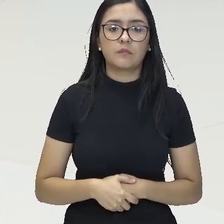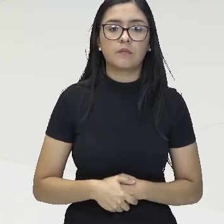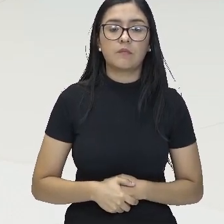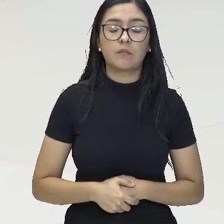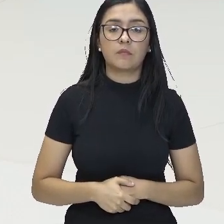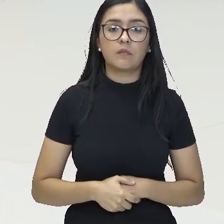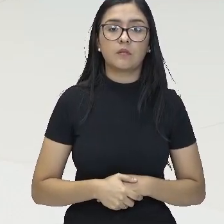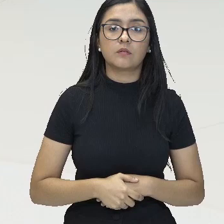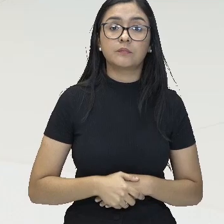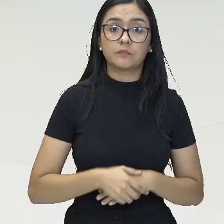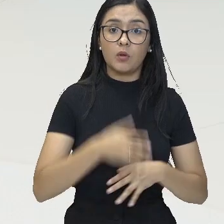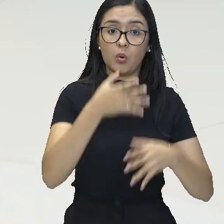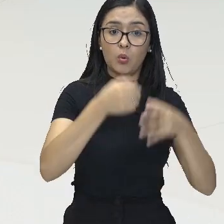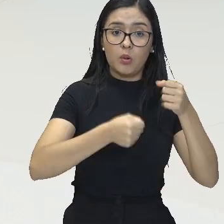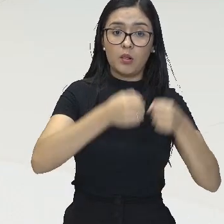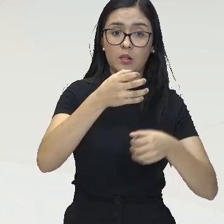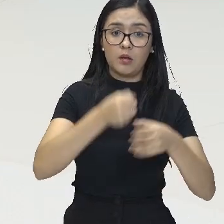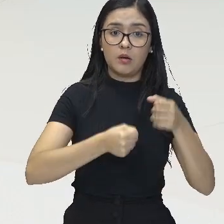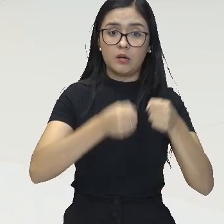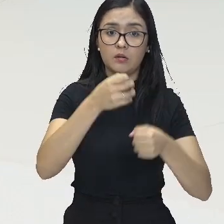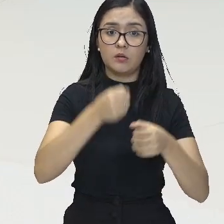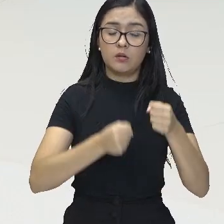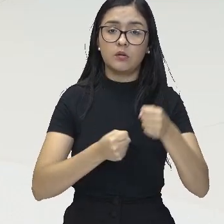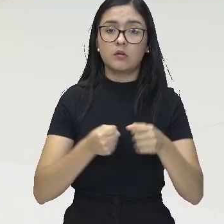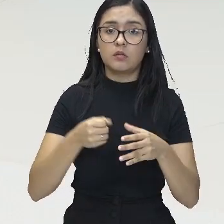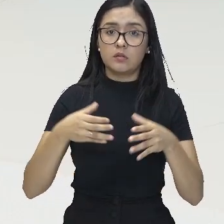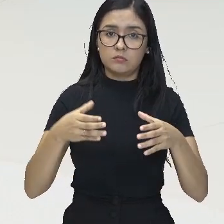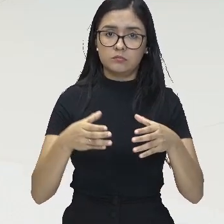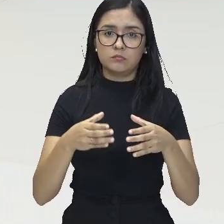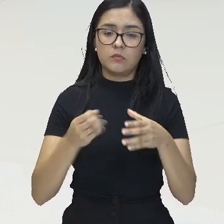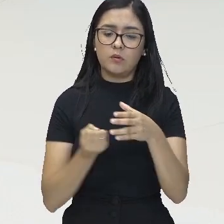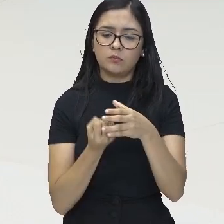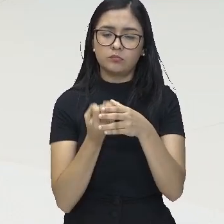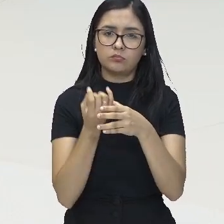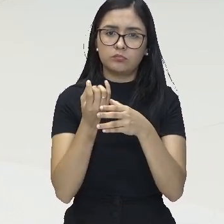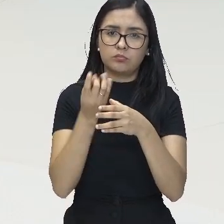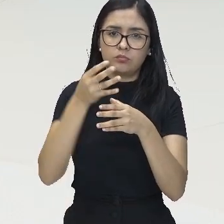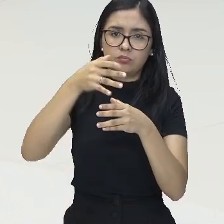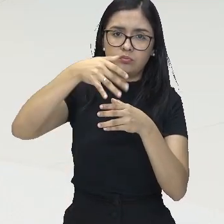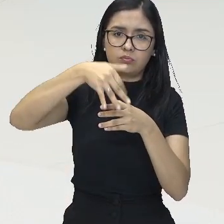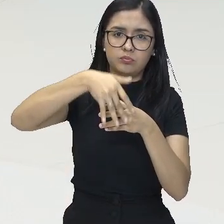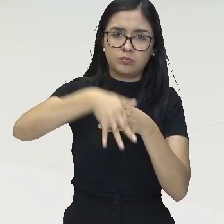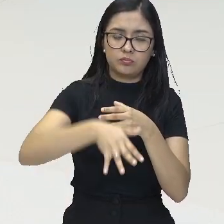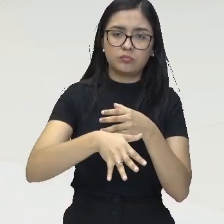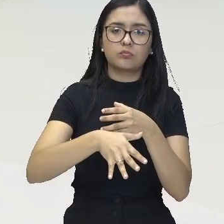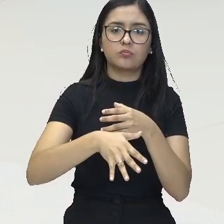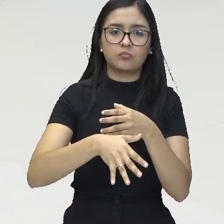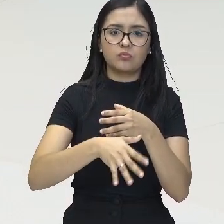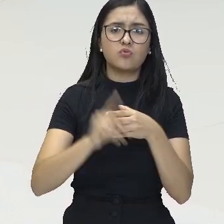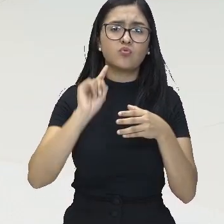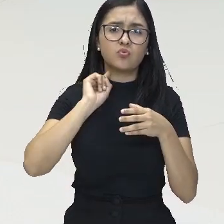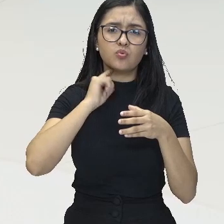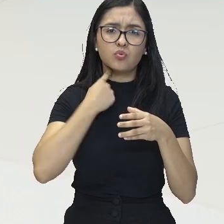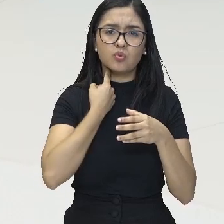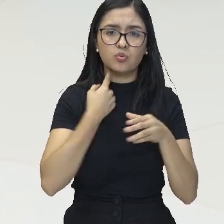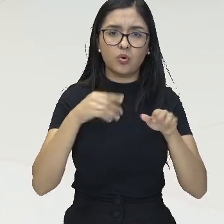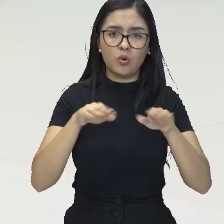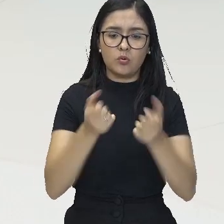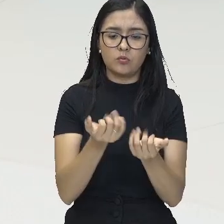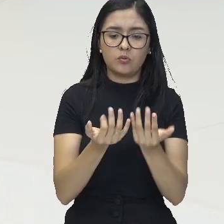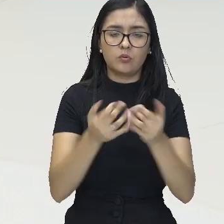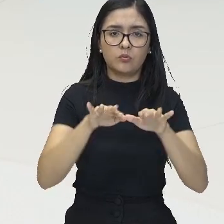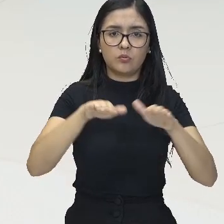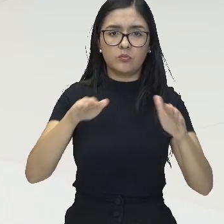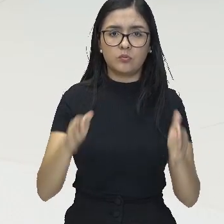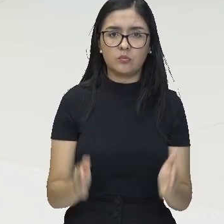O leite que derramou sujou o fogão. Gente, olha, ela está falando, veja aqui